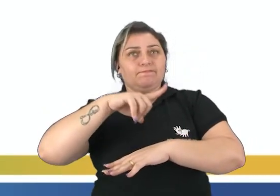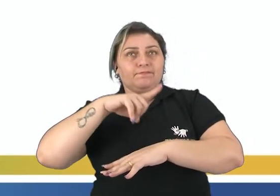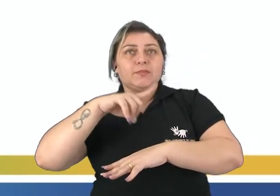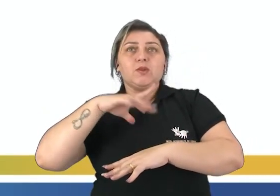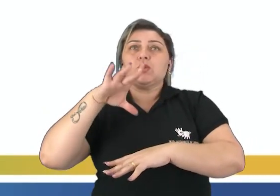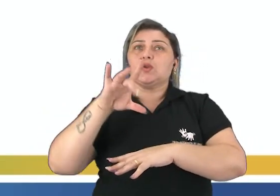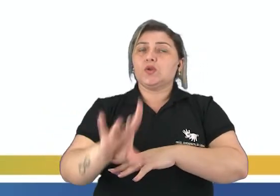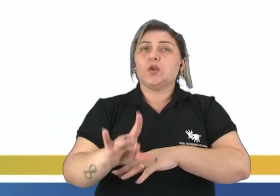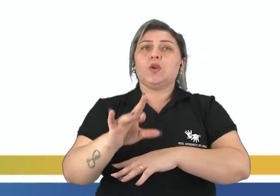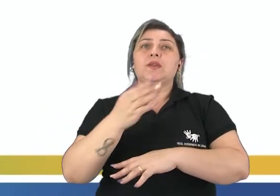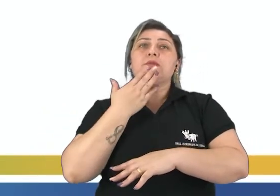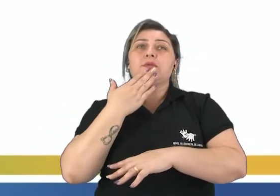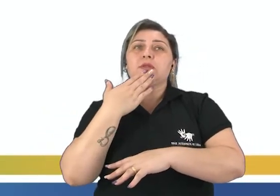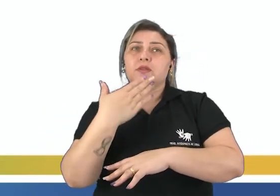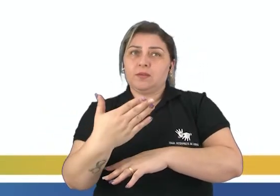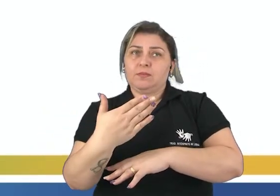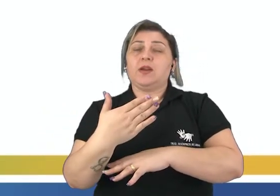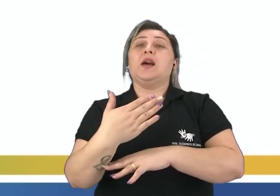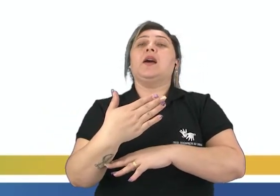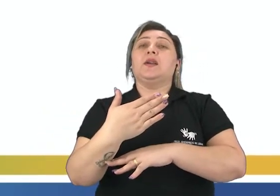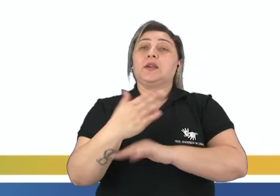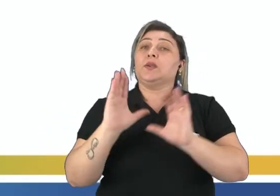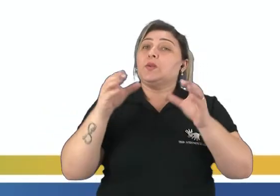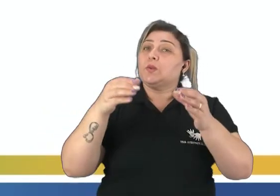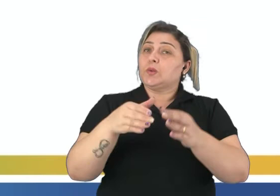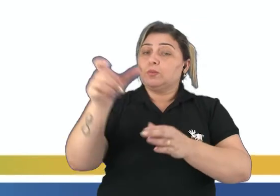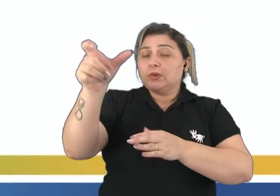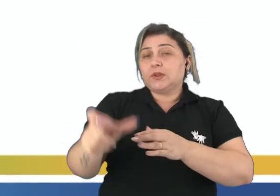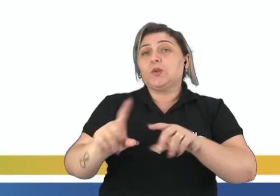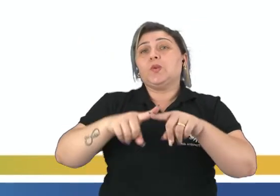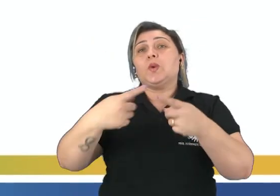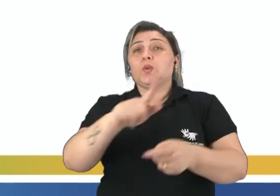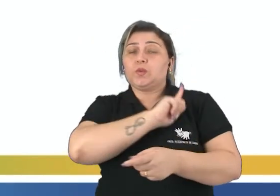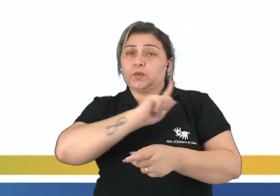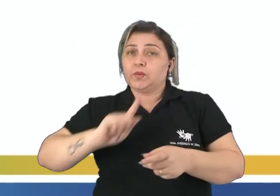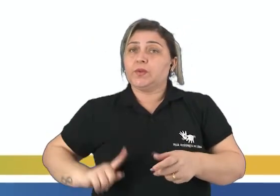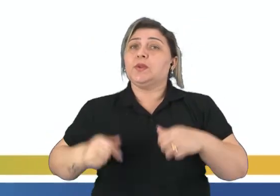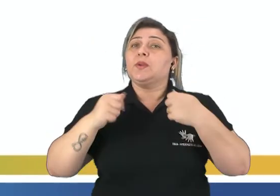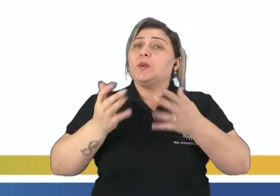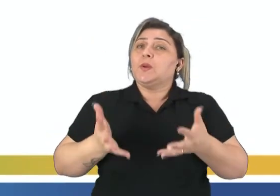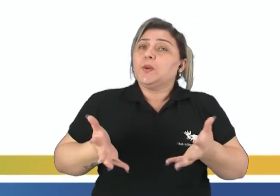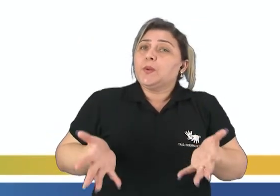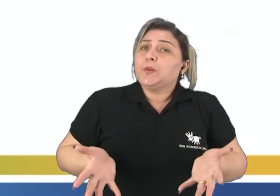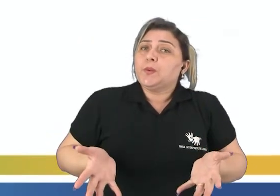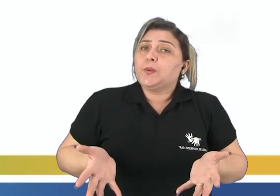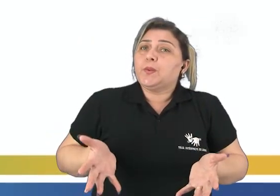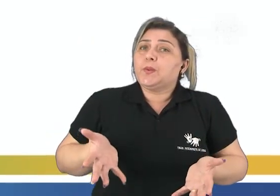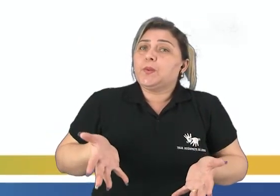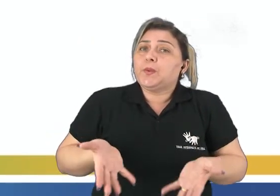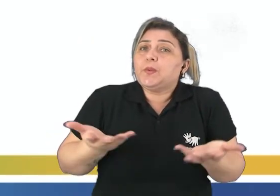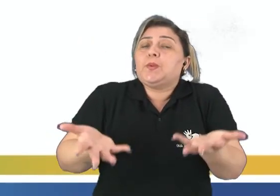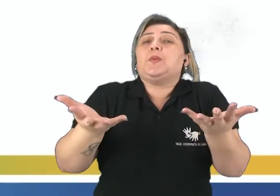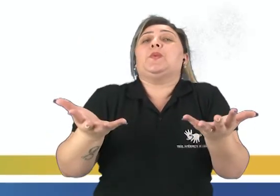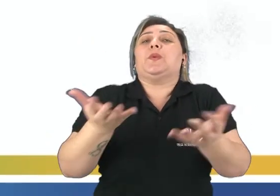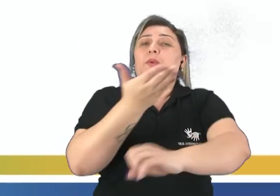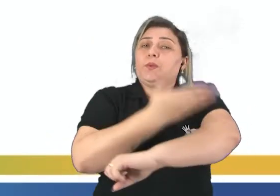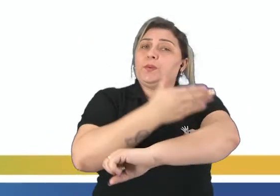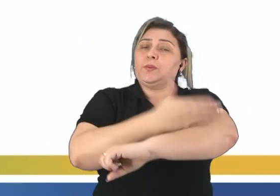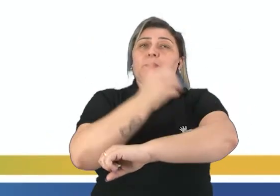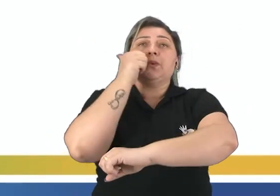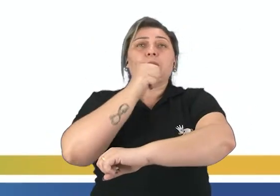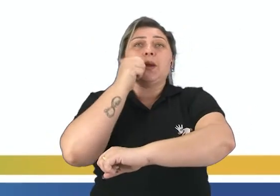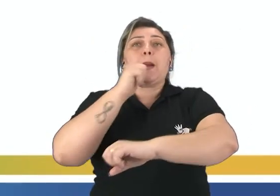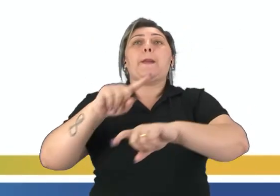não só das marcas ao patrocinar clubes e atletas, ou dos governos que devem incentivar a prática esportiva feminina, mas